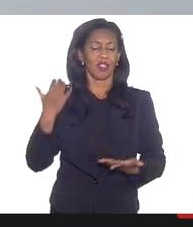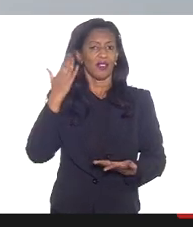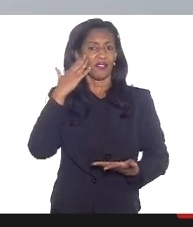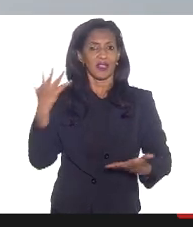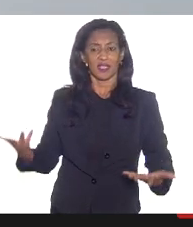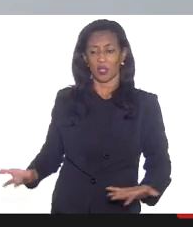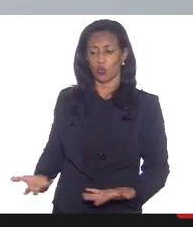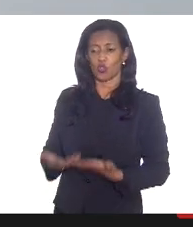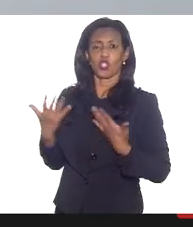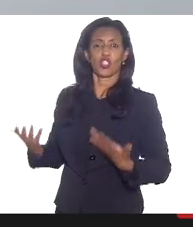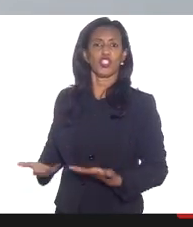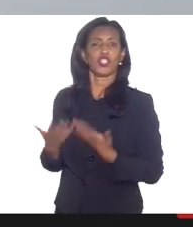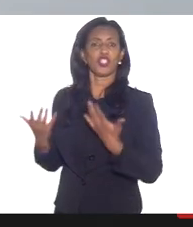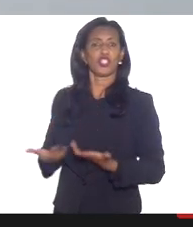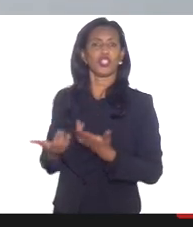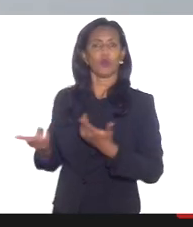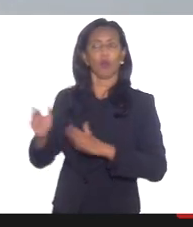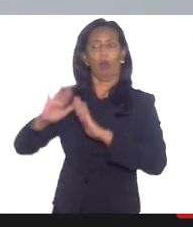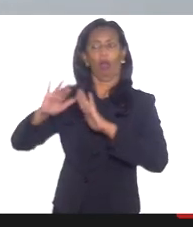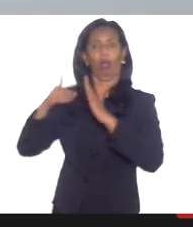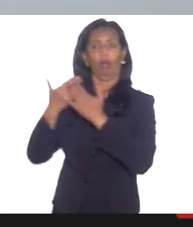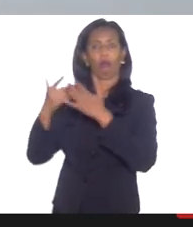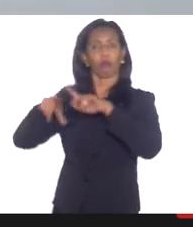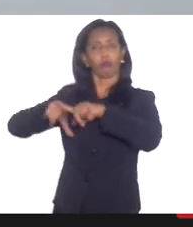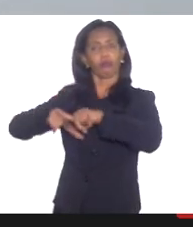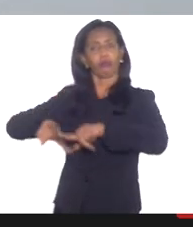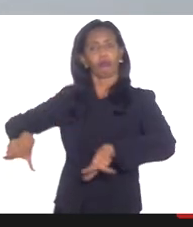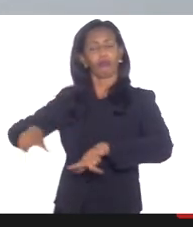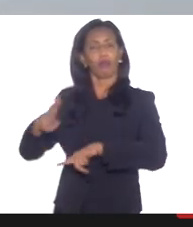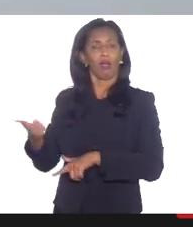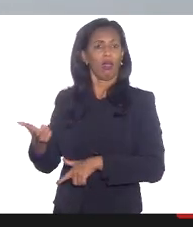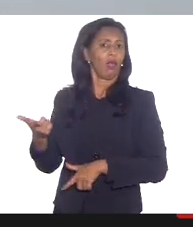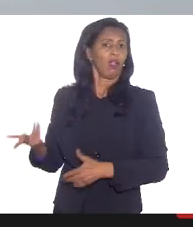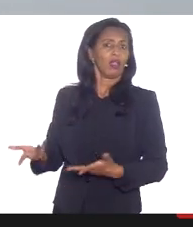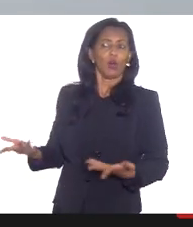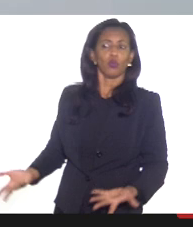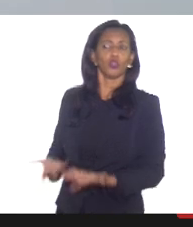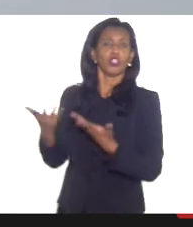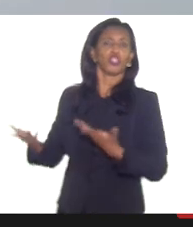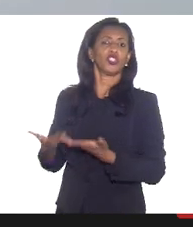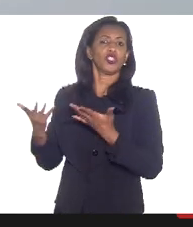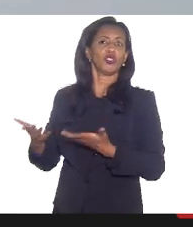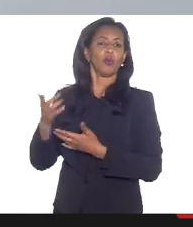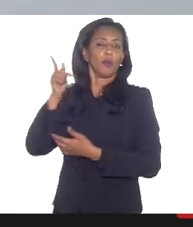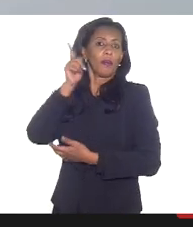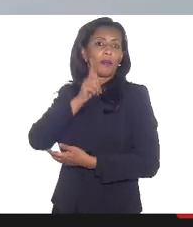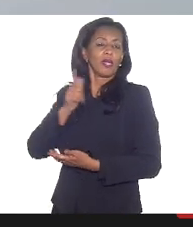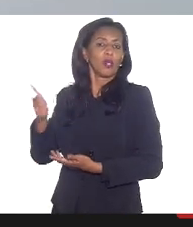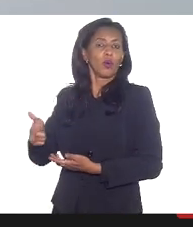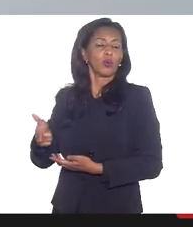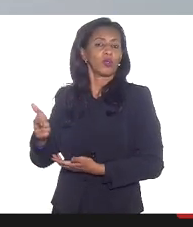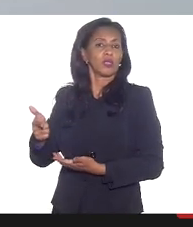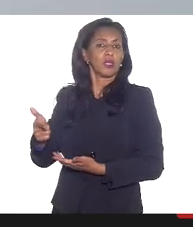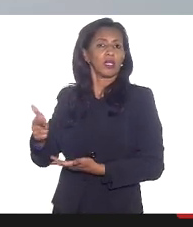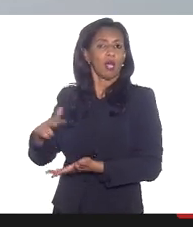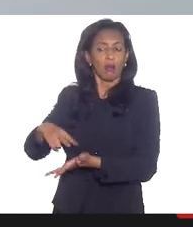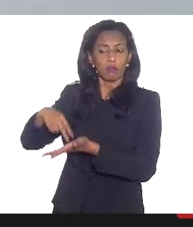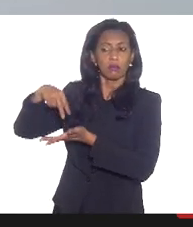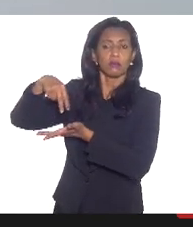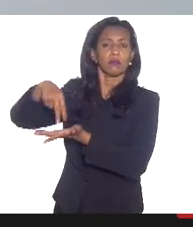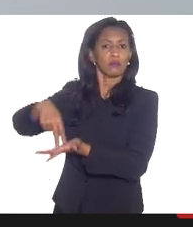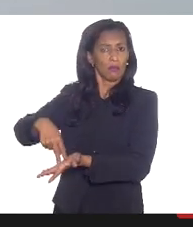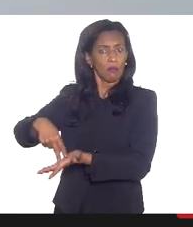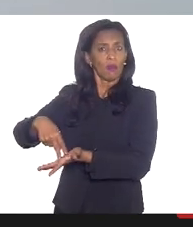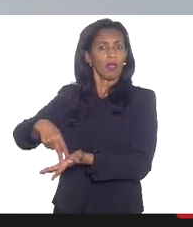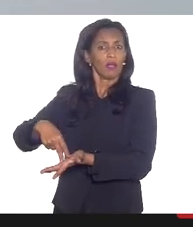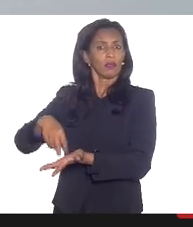para a evasão escolar e não para que esse estímulo para que esse aluno aí consiga se